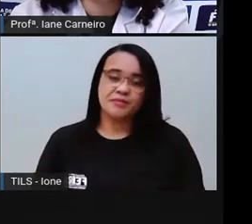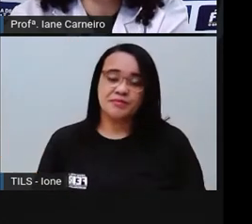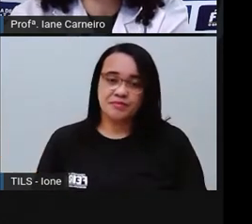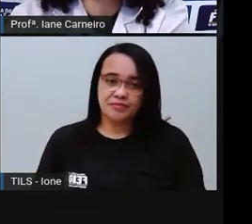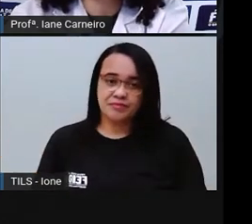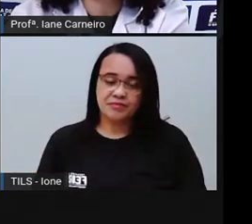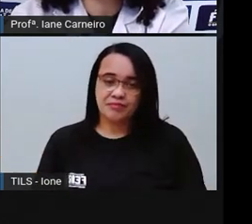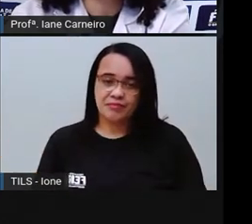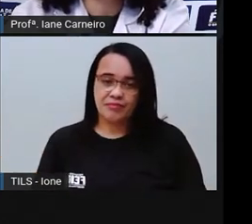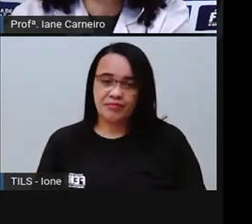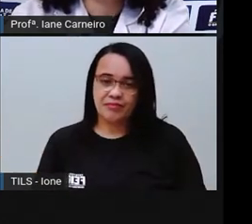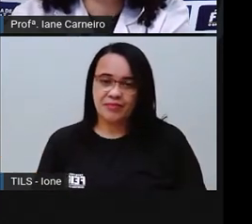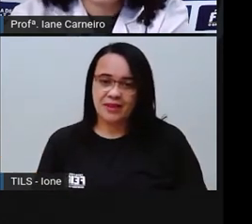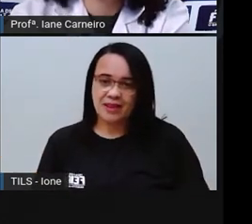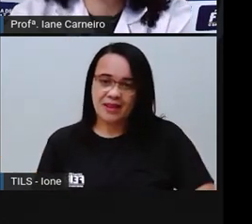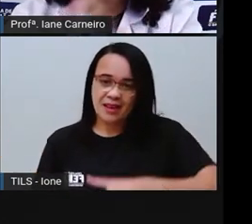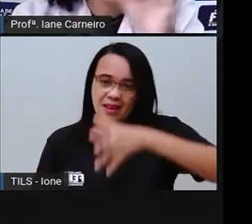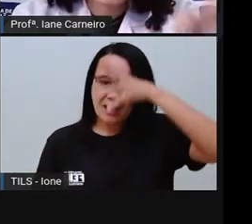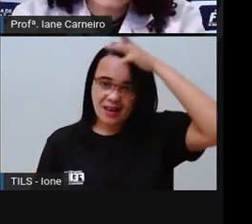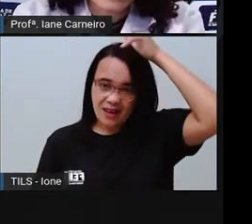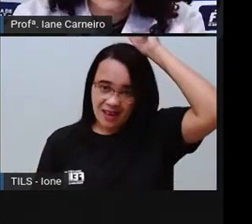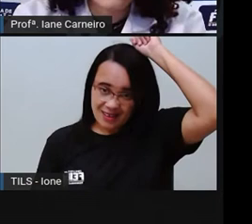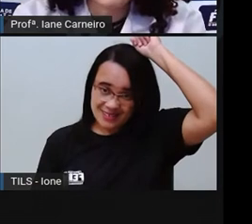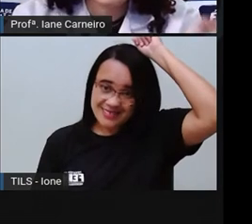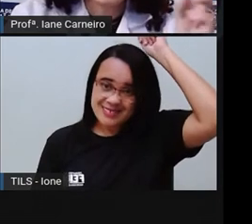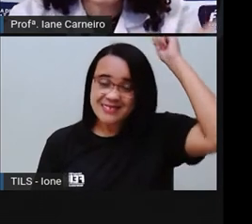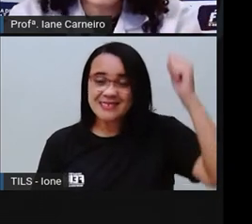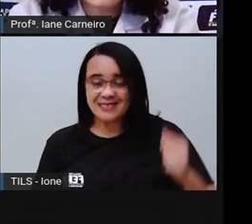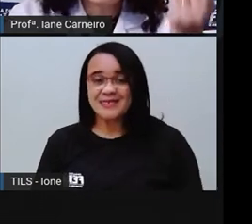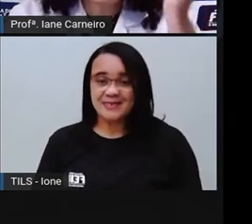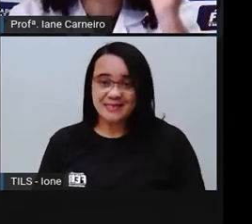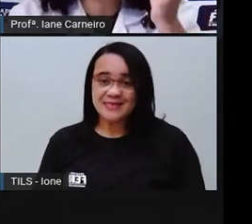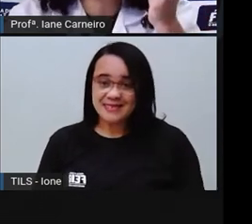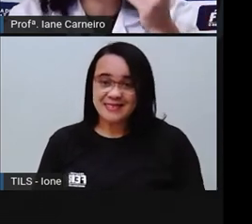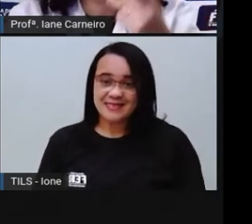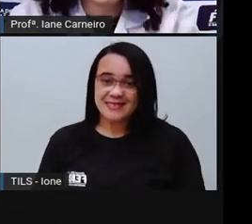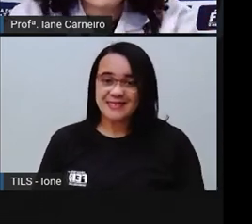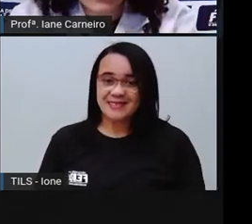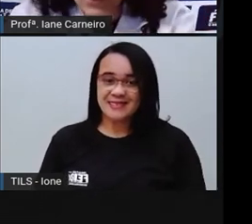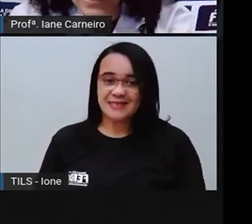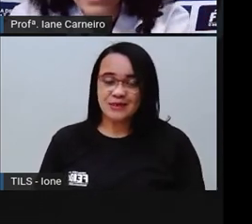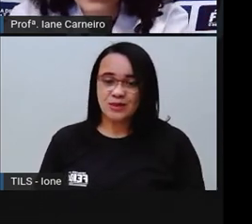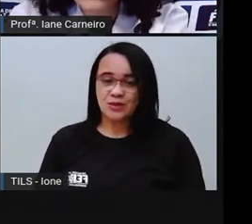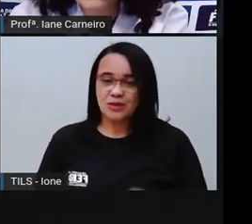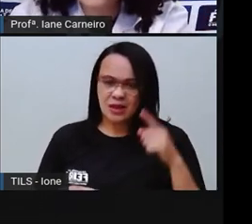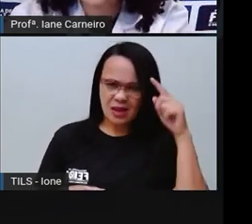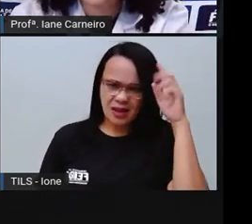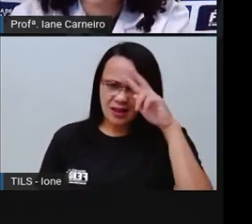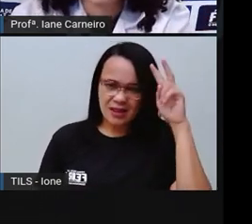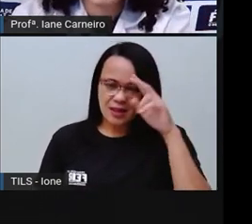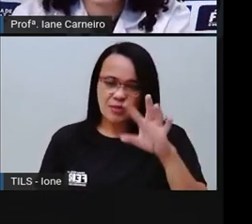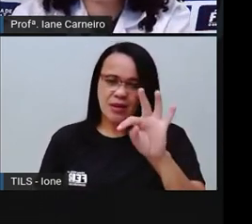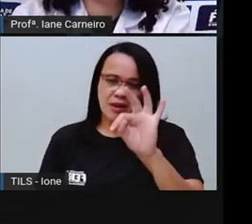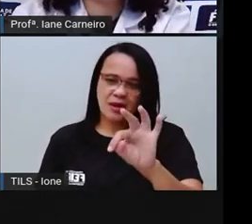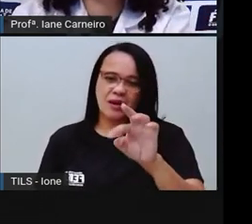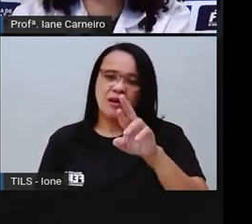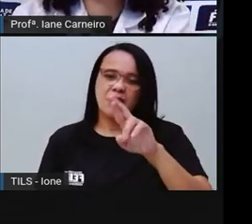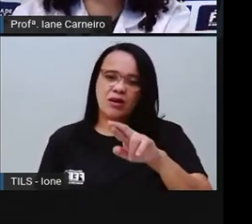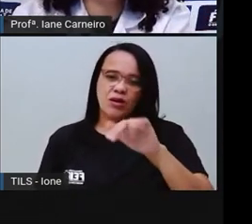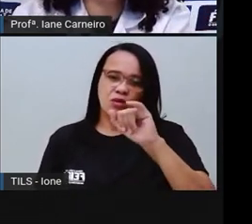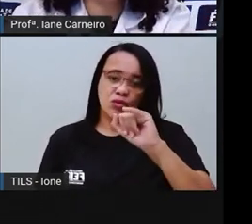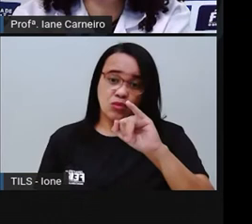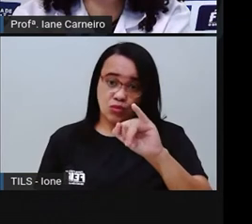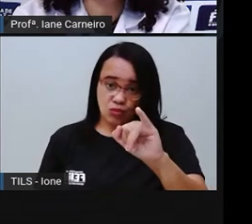bom e o que aconteceu aí o boi foi carregar o trigo né e o que aconteceu com com trigo a